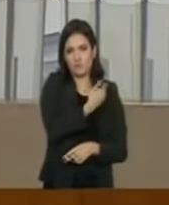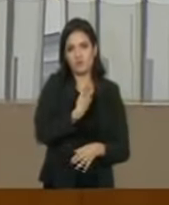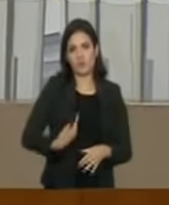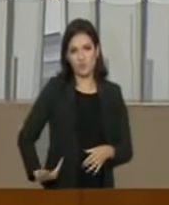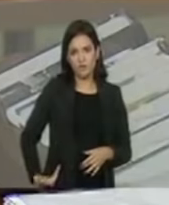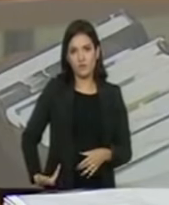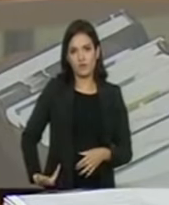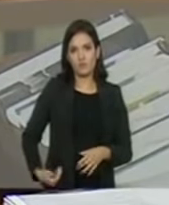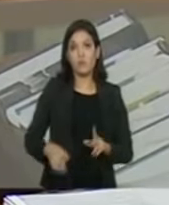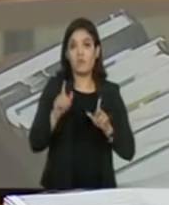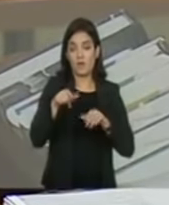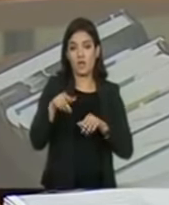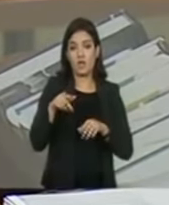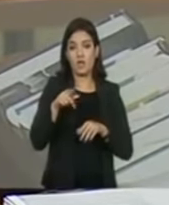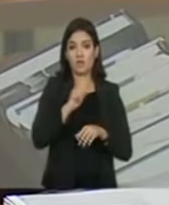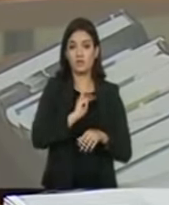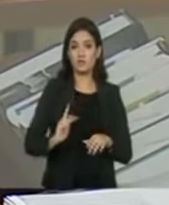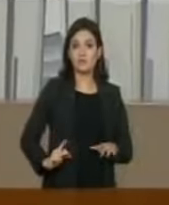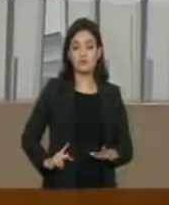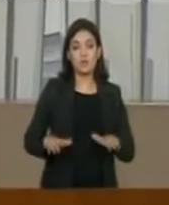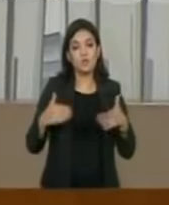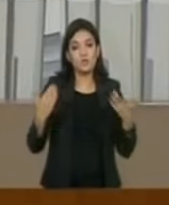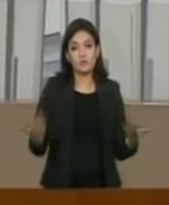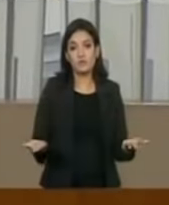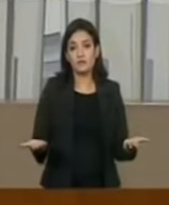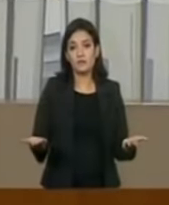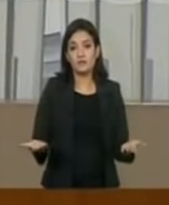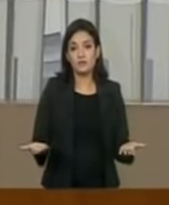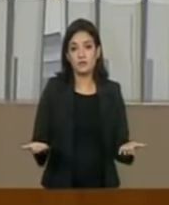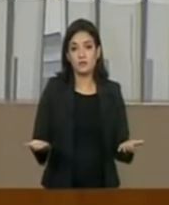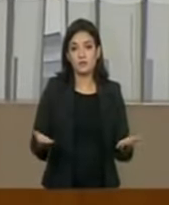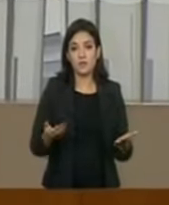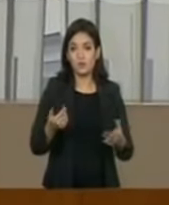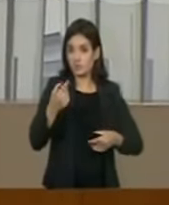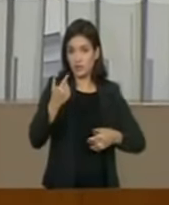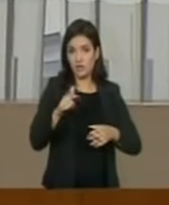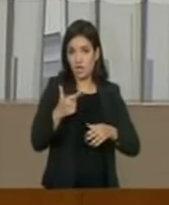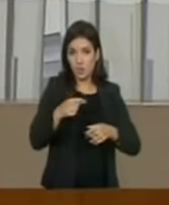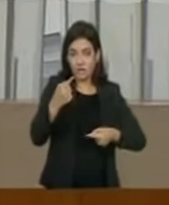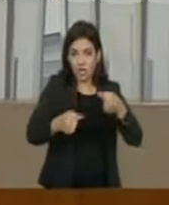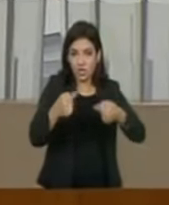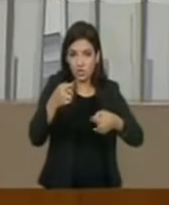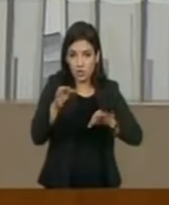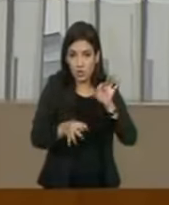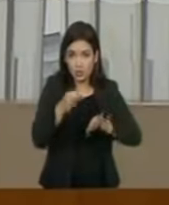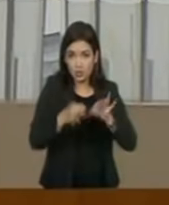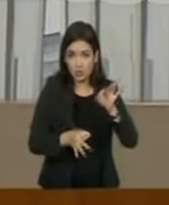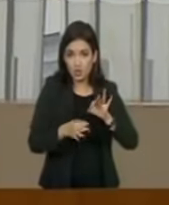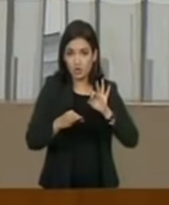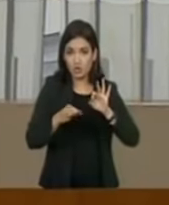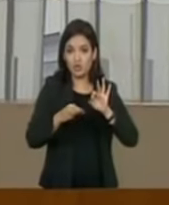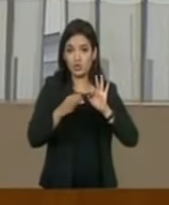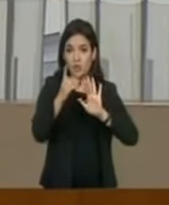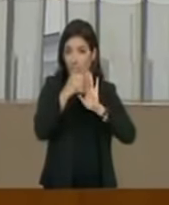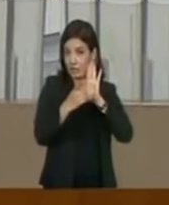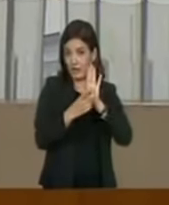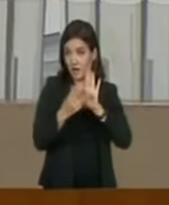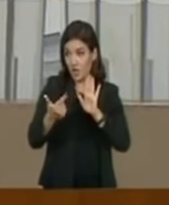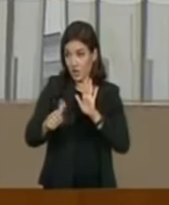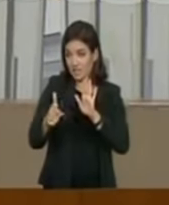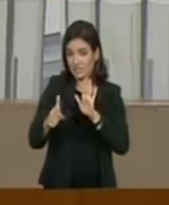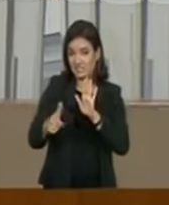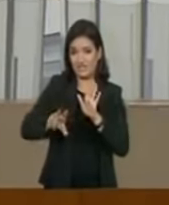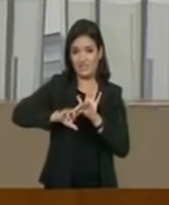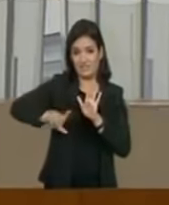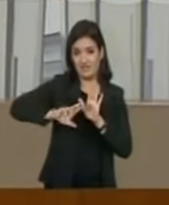ato iii é um chefe de estado não está em julgamento o decreto está com uma pauta aqui e julgamento decreto